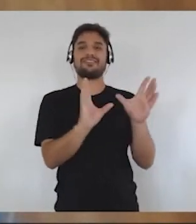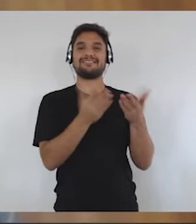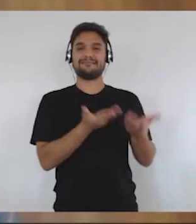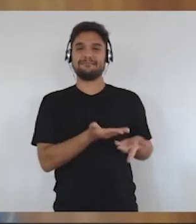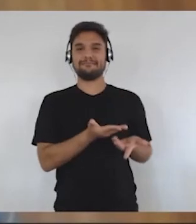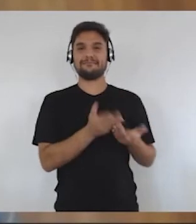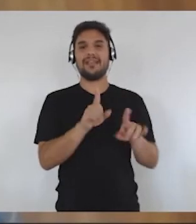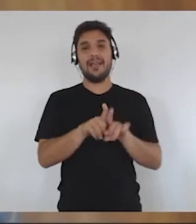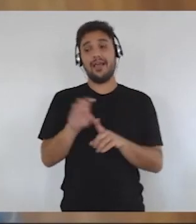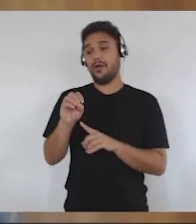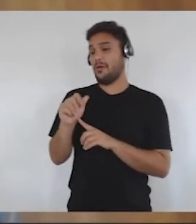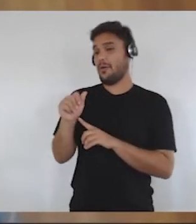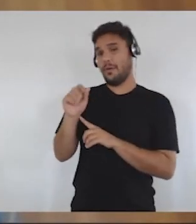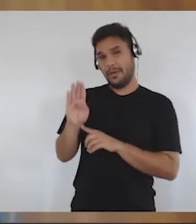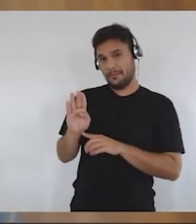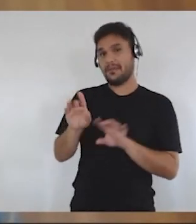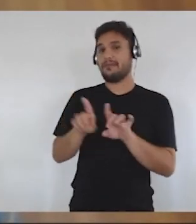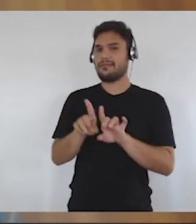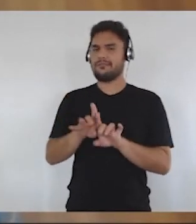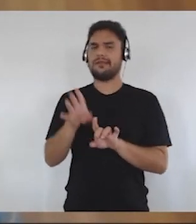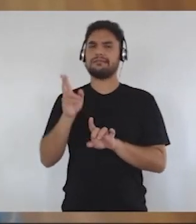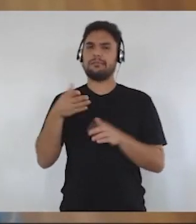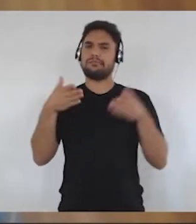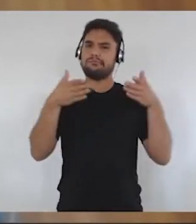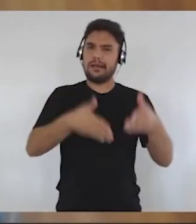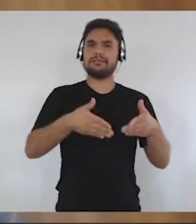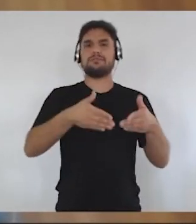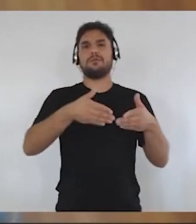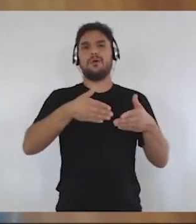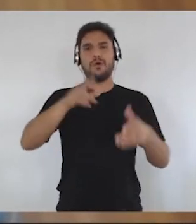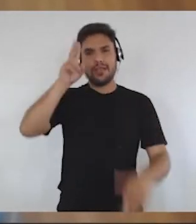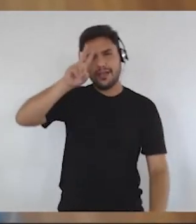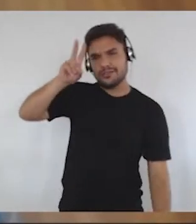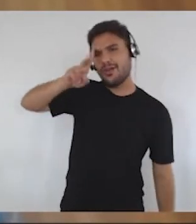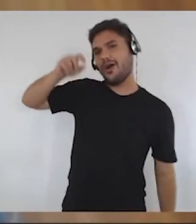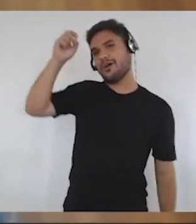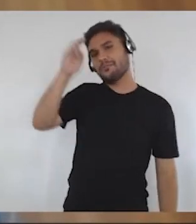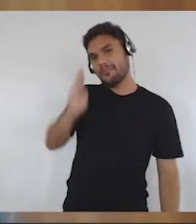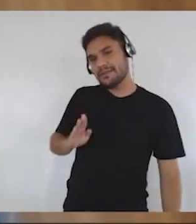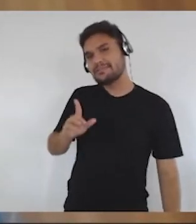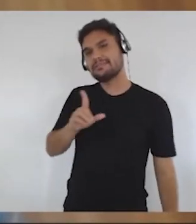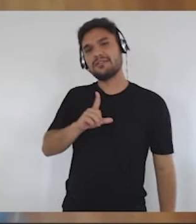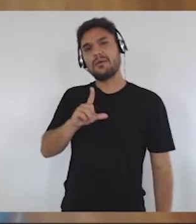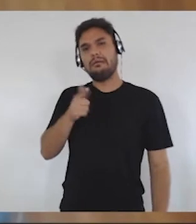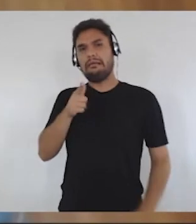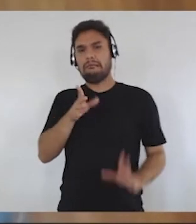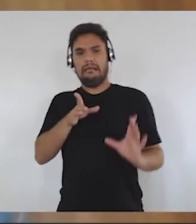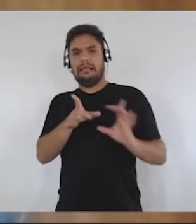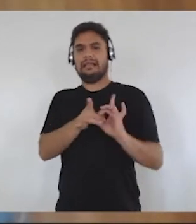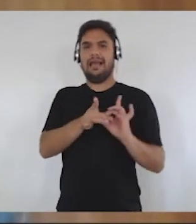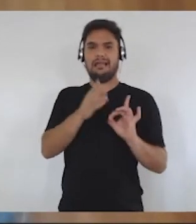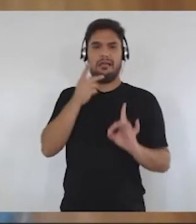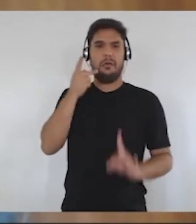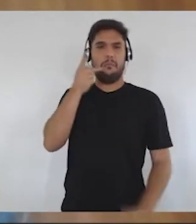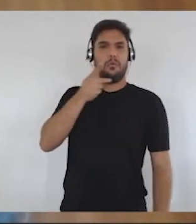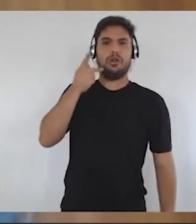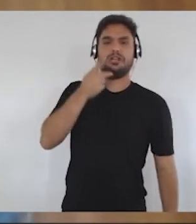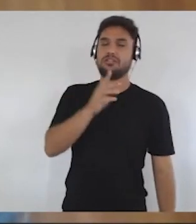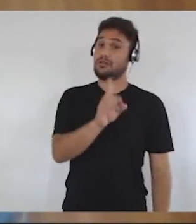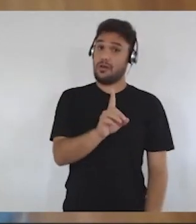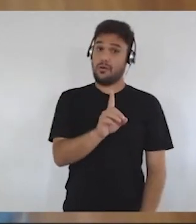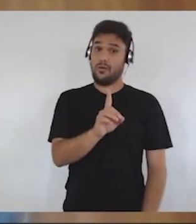entidade presente nos grandes momentos históricos, que tem a sua afirmação, que não tem posições políticas, muito